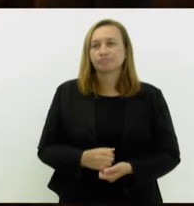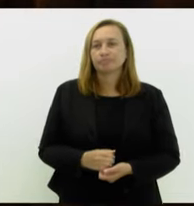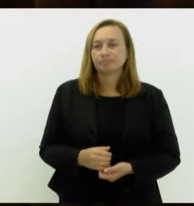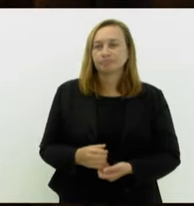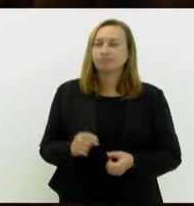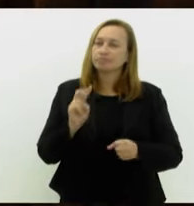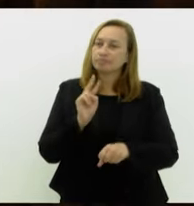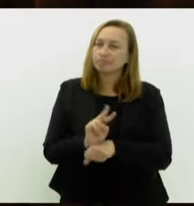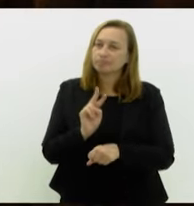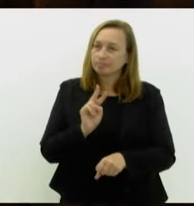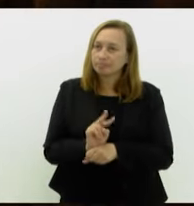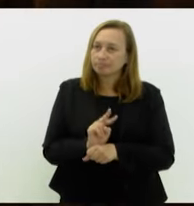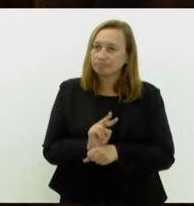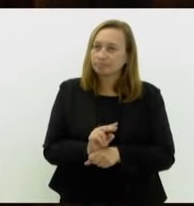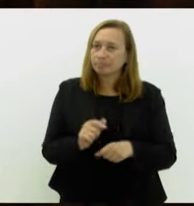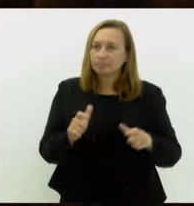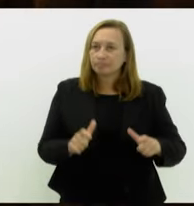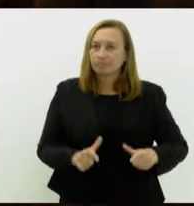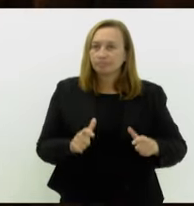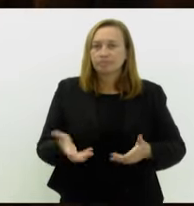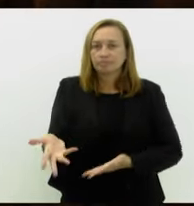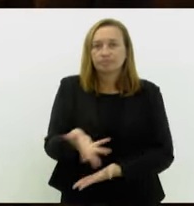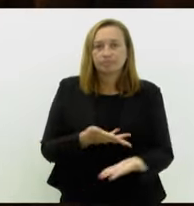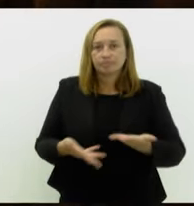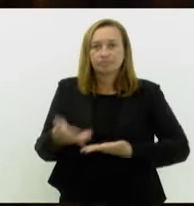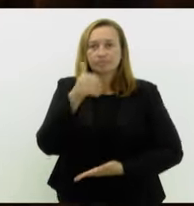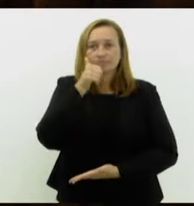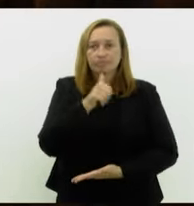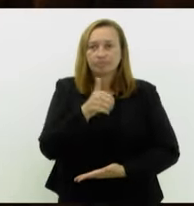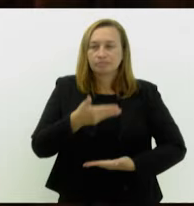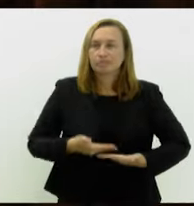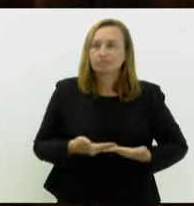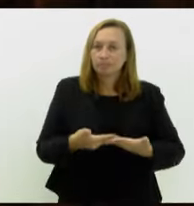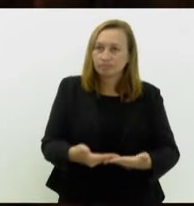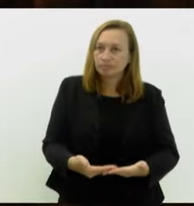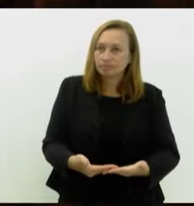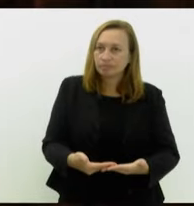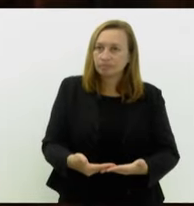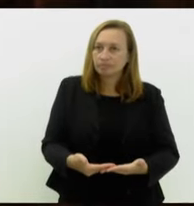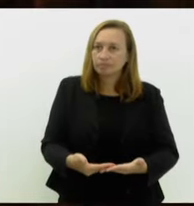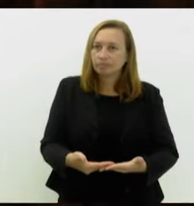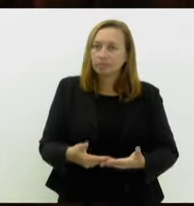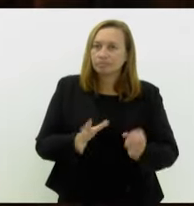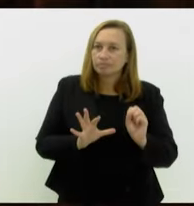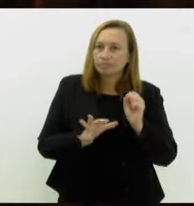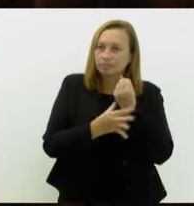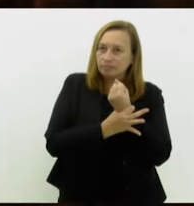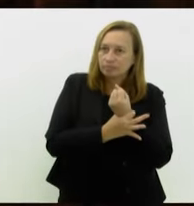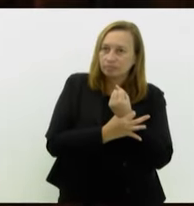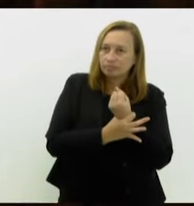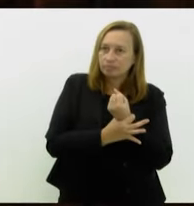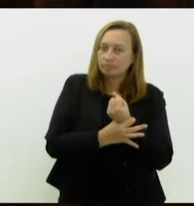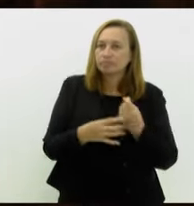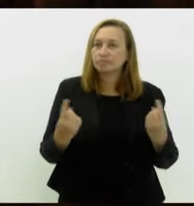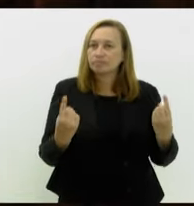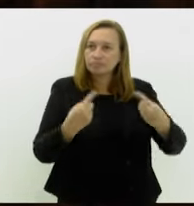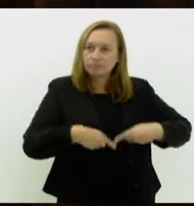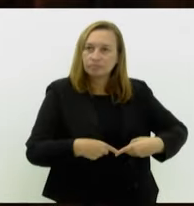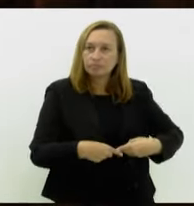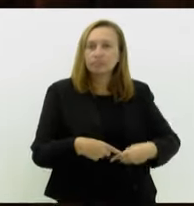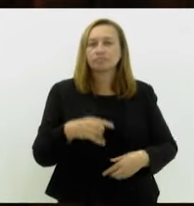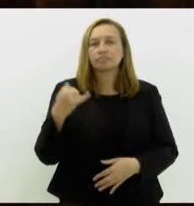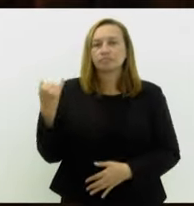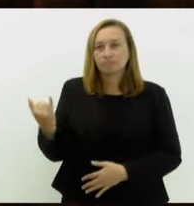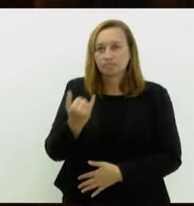proteger os espaços de participação da mulher oferecer condições seguras para as disputas é muito